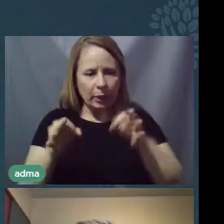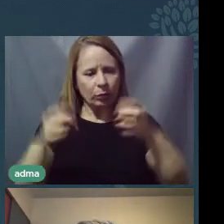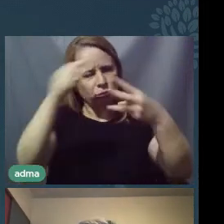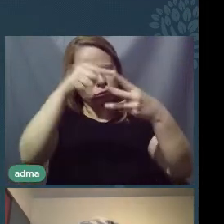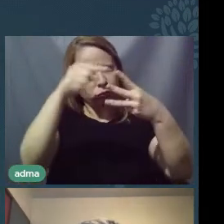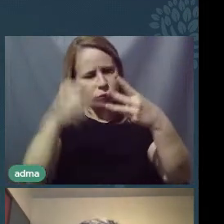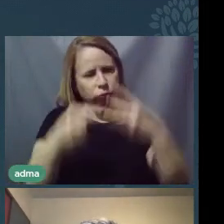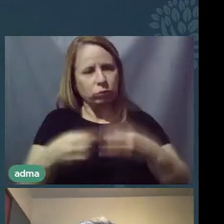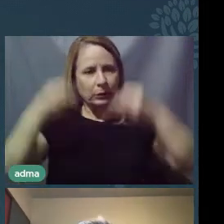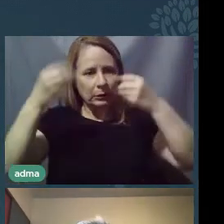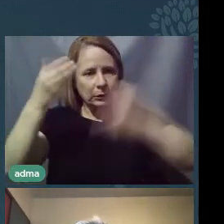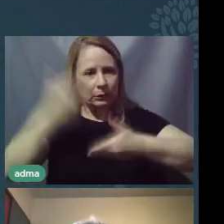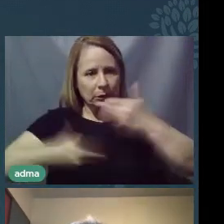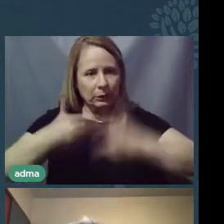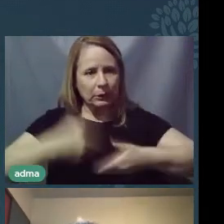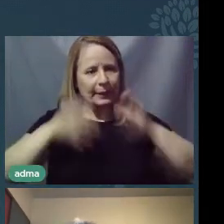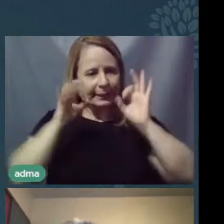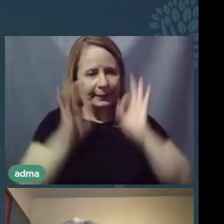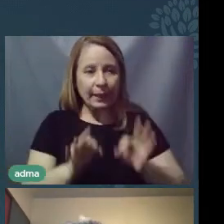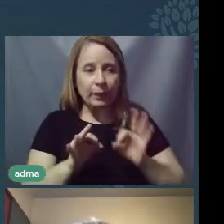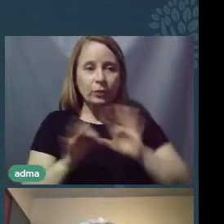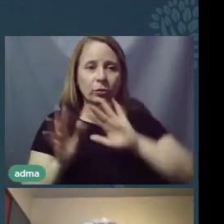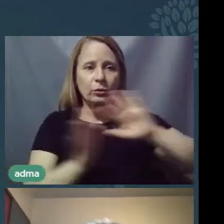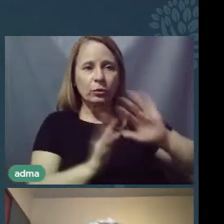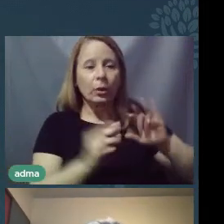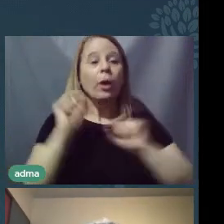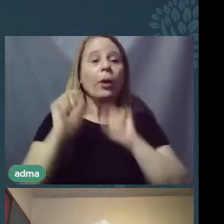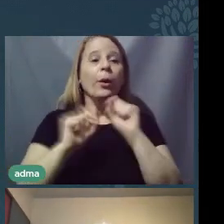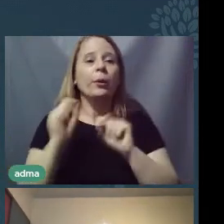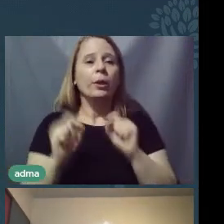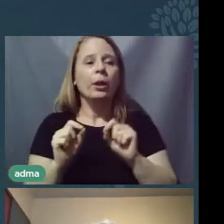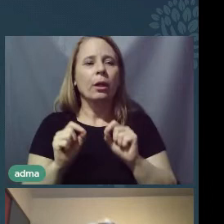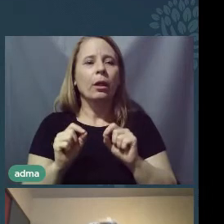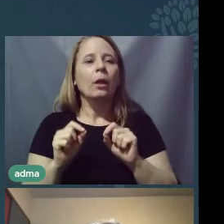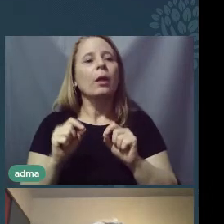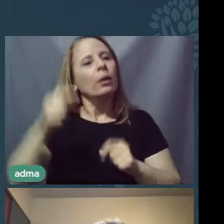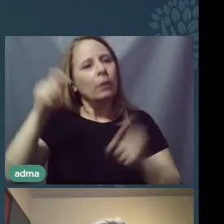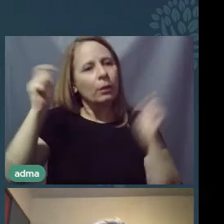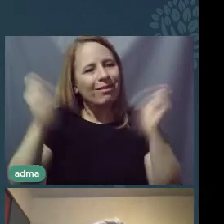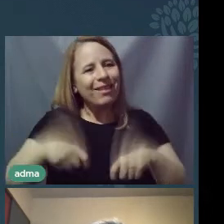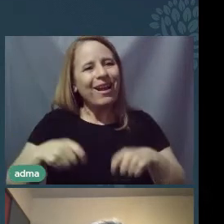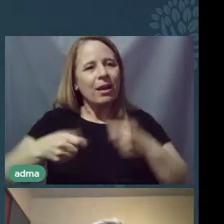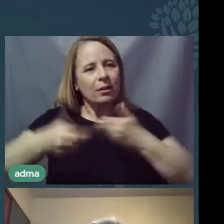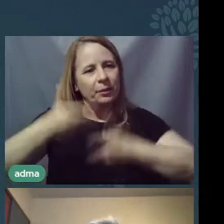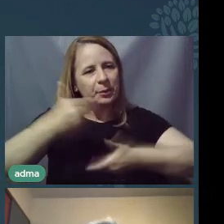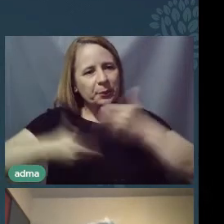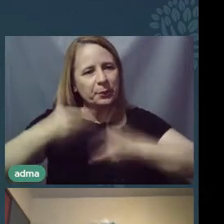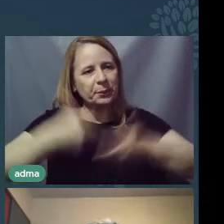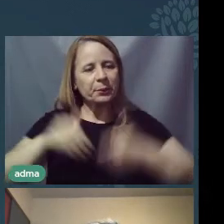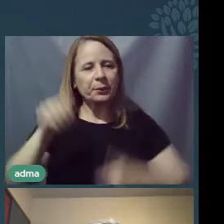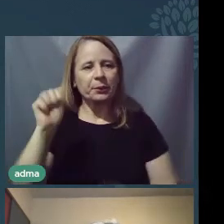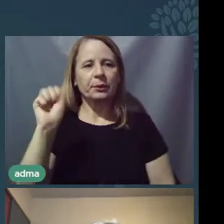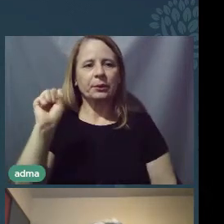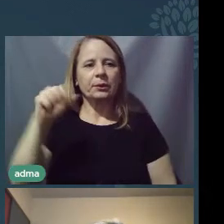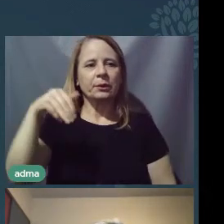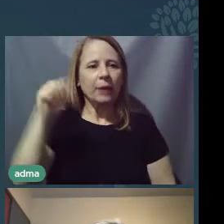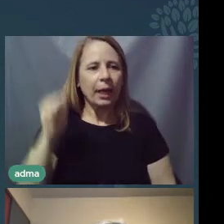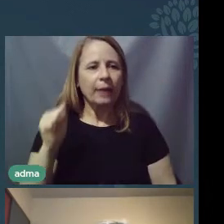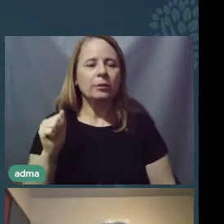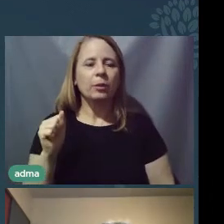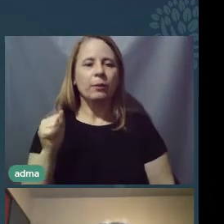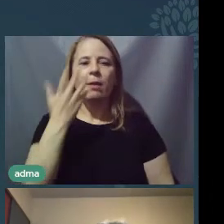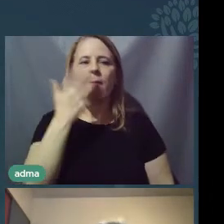concorrem, sem dúvida nenhuma, para o mau controle da asma. Então, esses são, entre crianças e